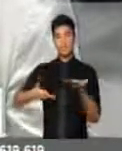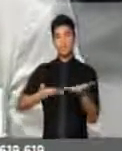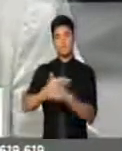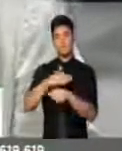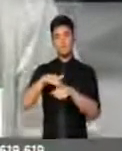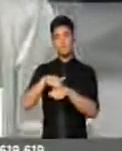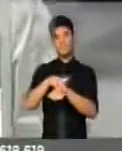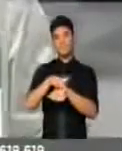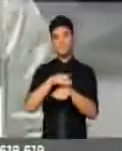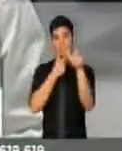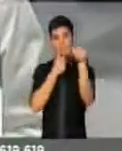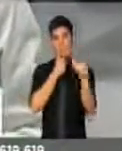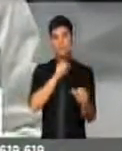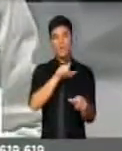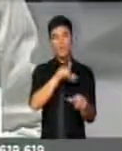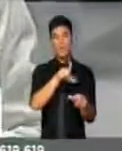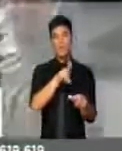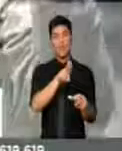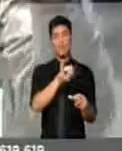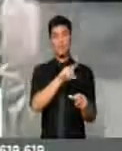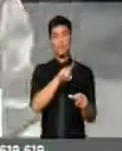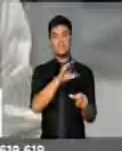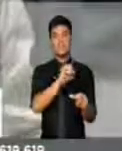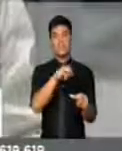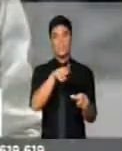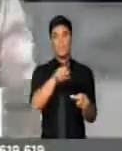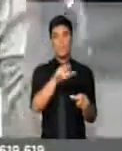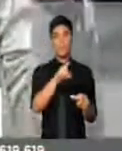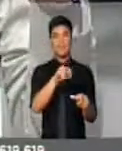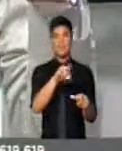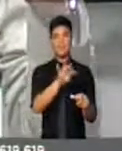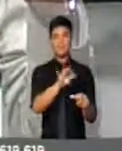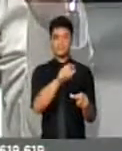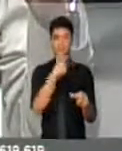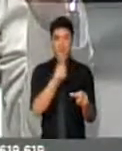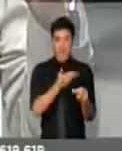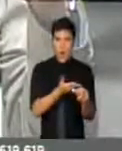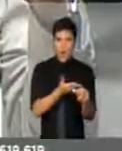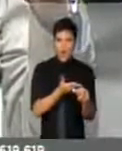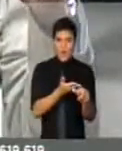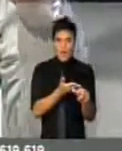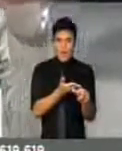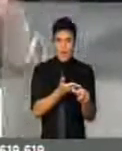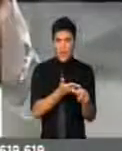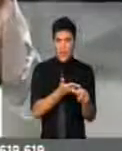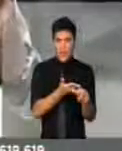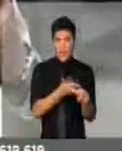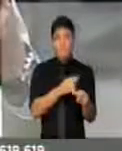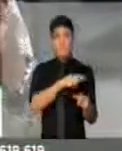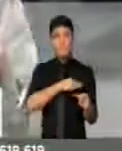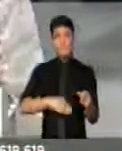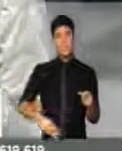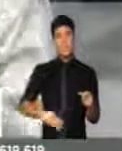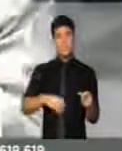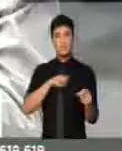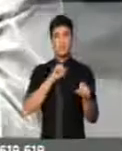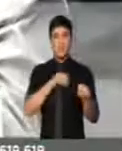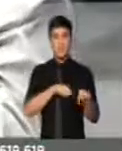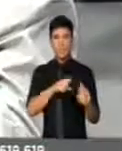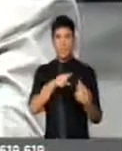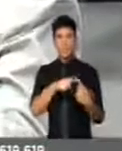então Aloysio Mercadante. E veja bem, super-ministro. Foi ministro da Educação duas vezes,